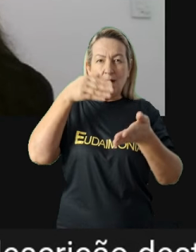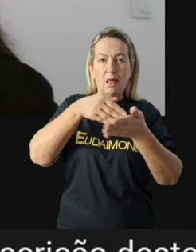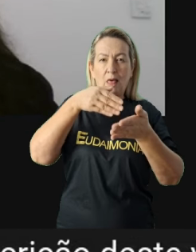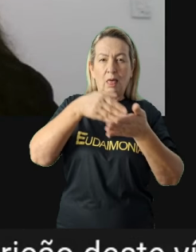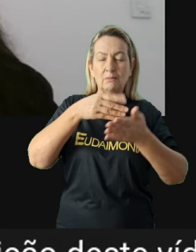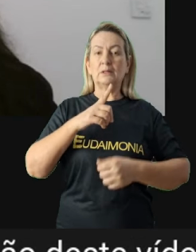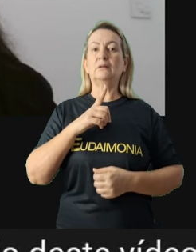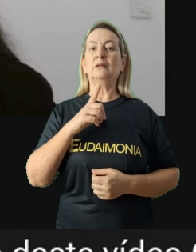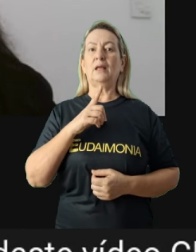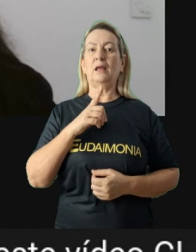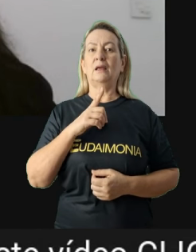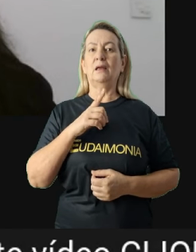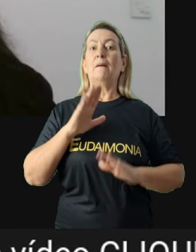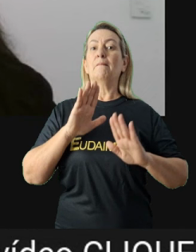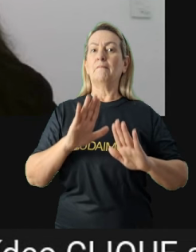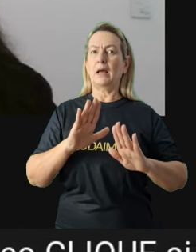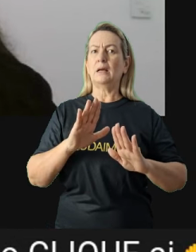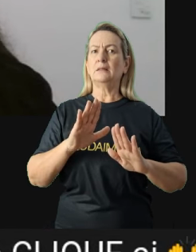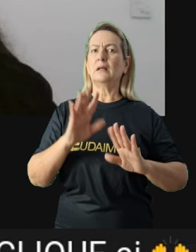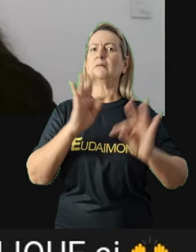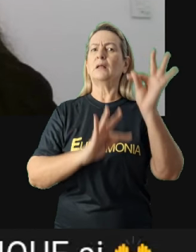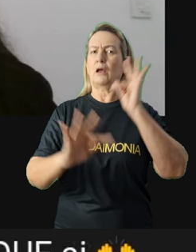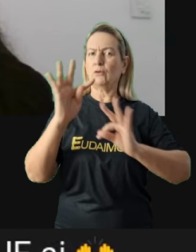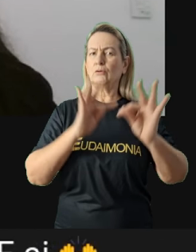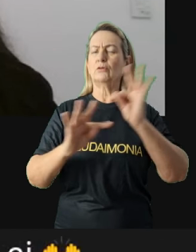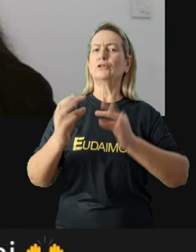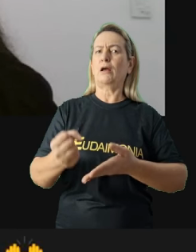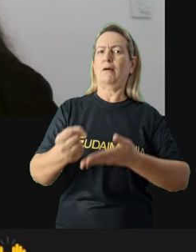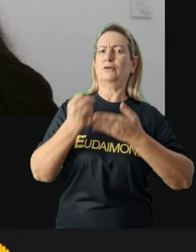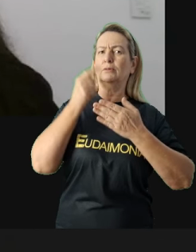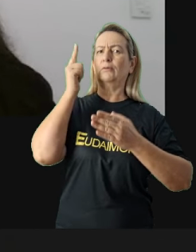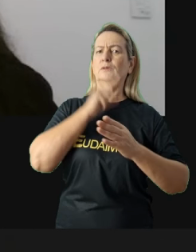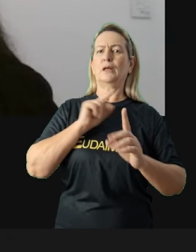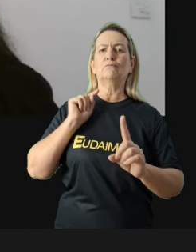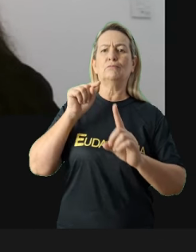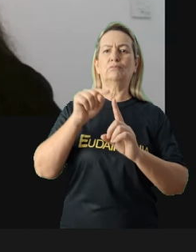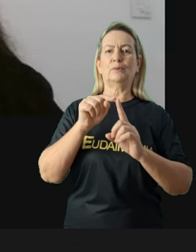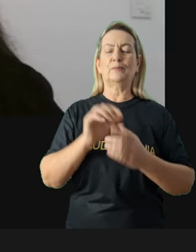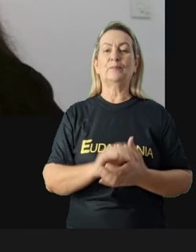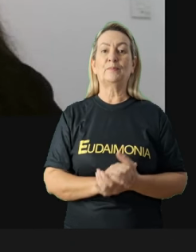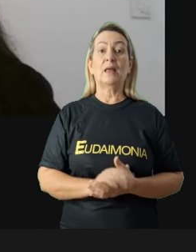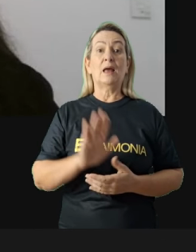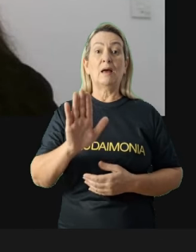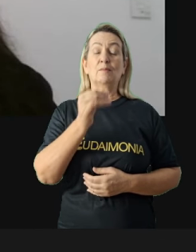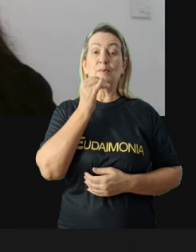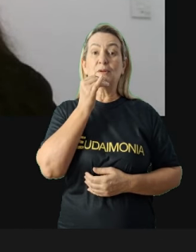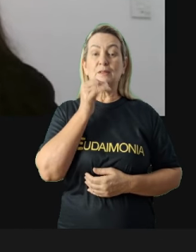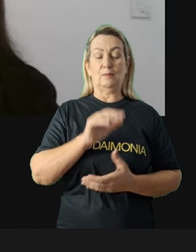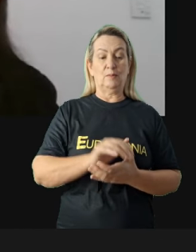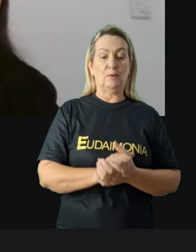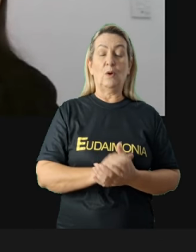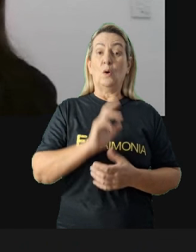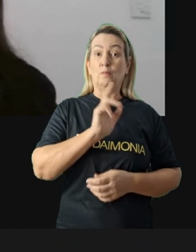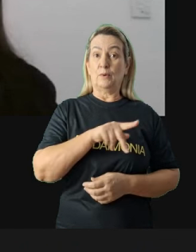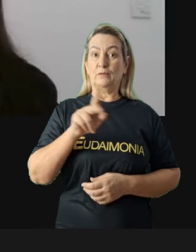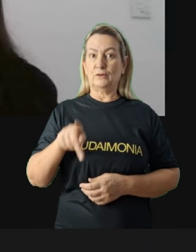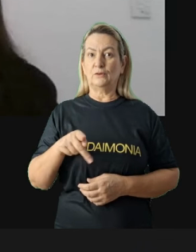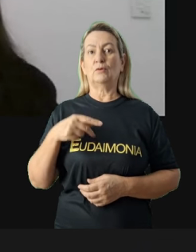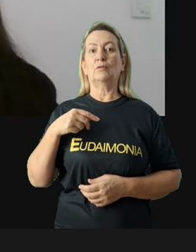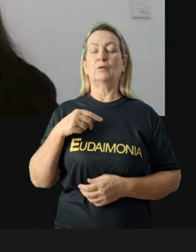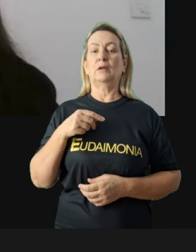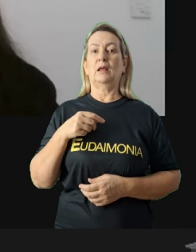chegar por limitação cognitiva mesmo, né? Nosso processamento de dados aqui interno tem suas limitações. Já começa, né, prof,